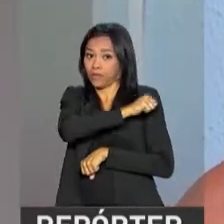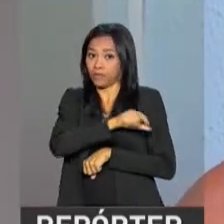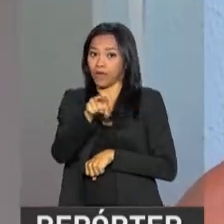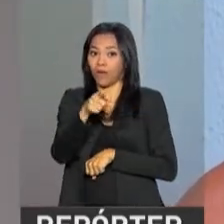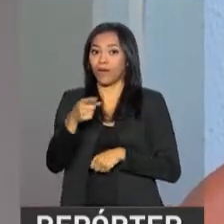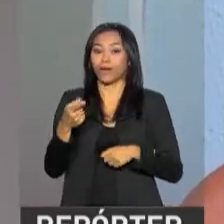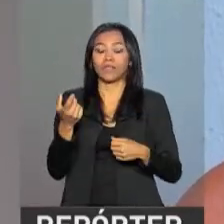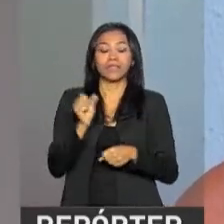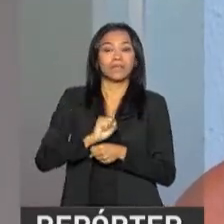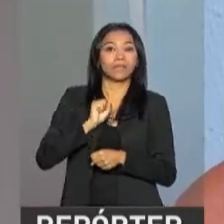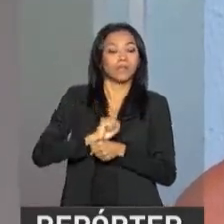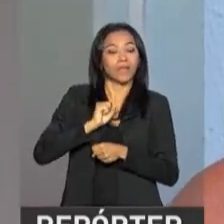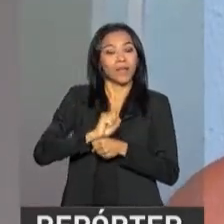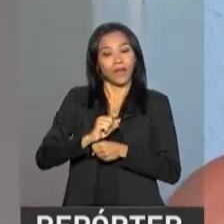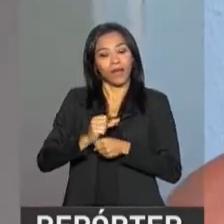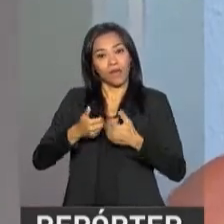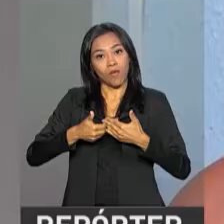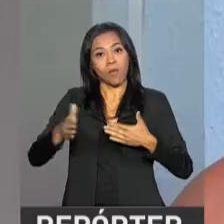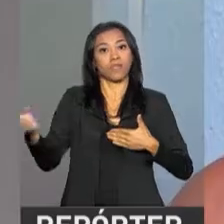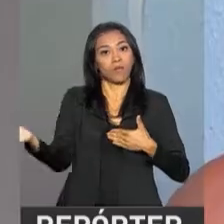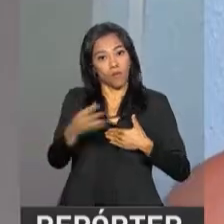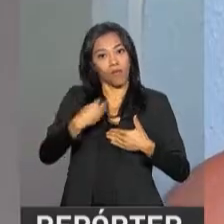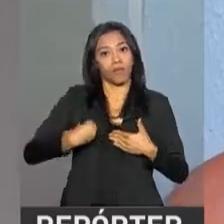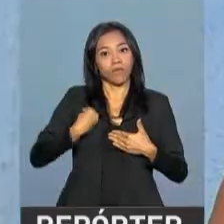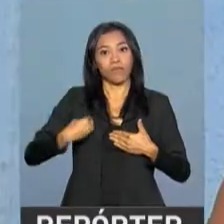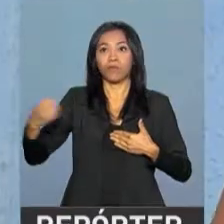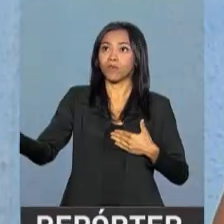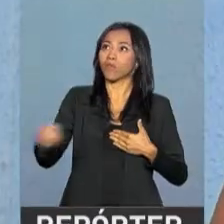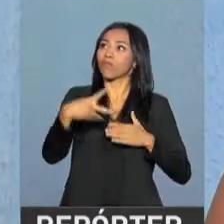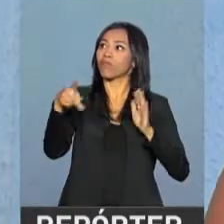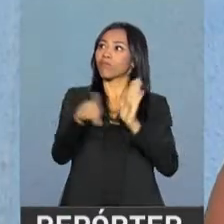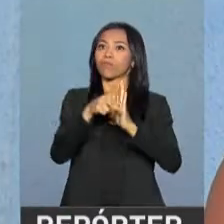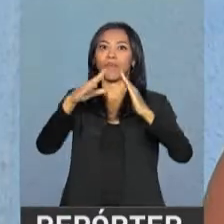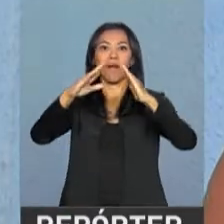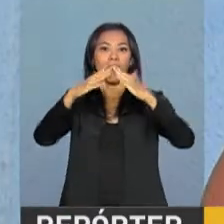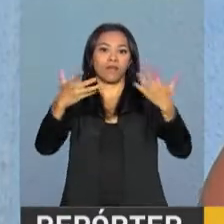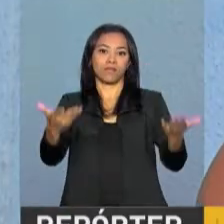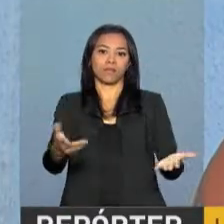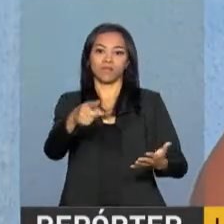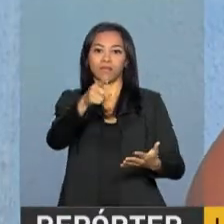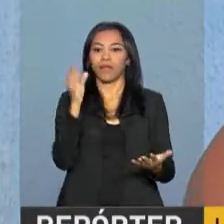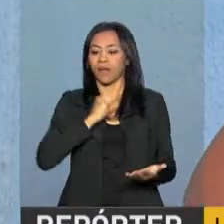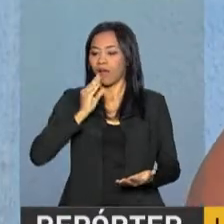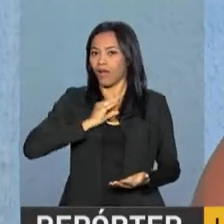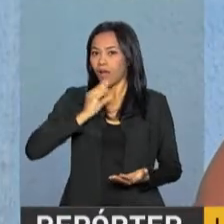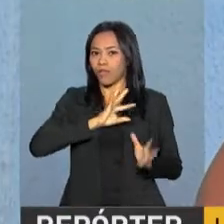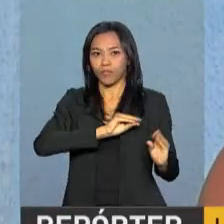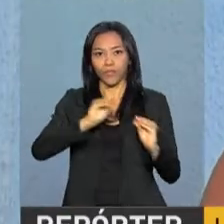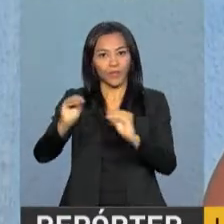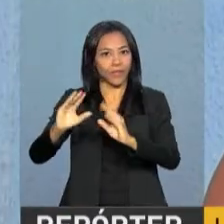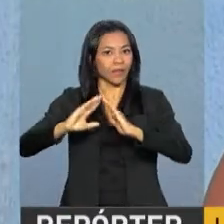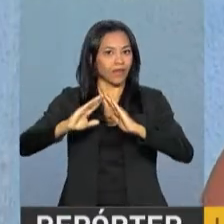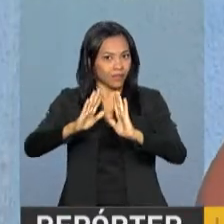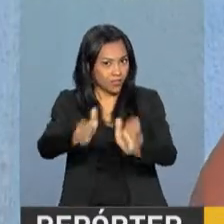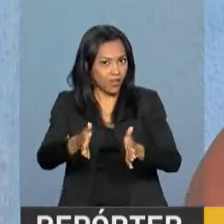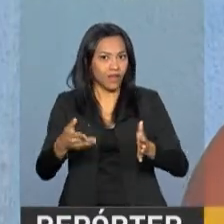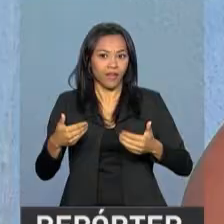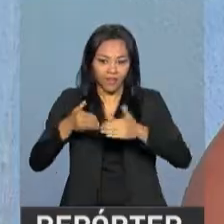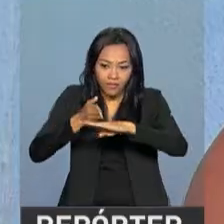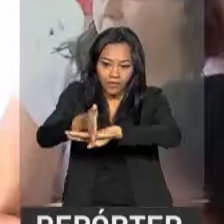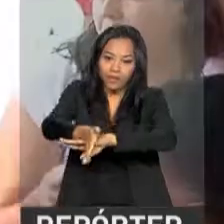para começar vida nova no novo lá digitadores japão mudar logo já inaugura a casa já é